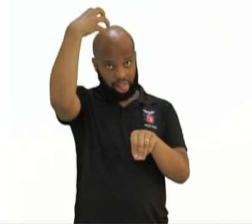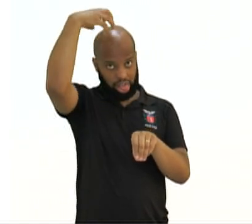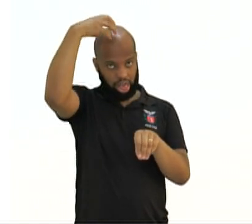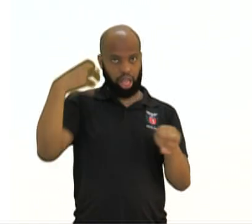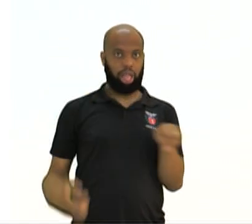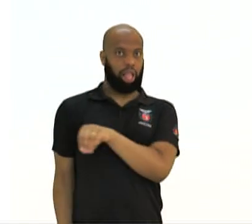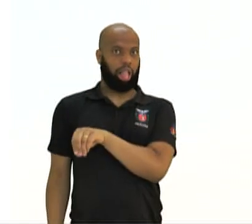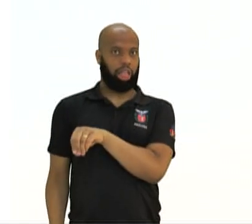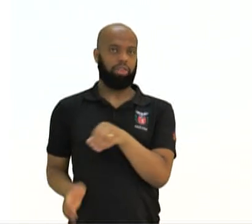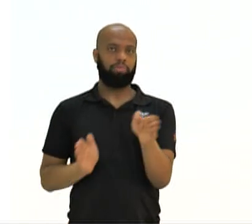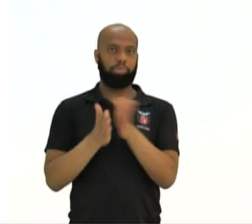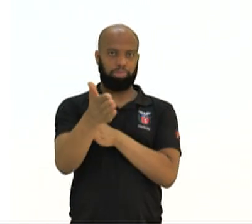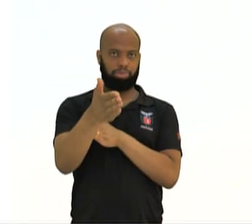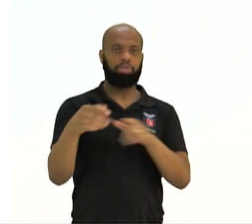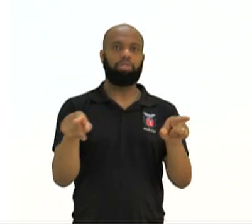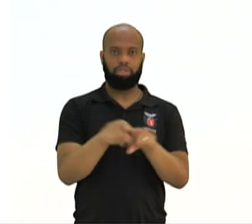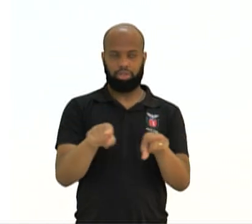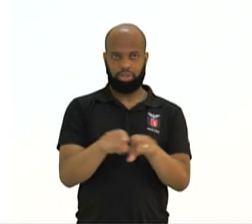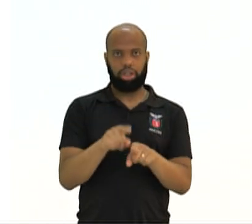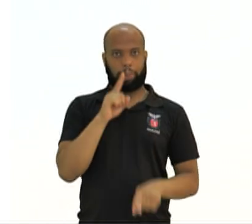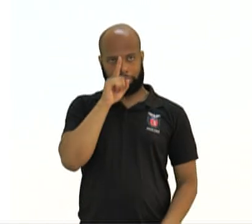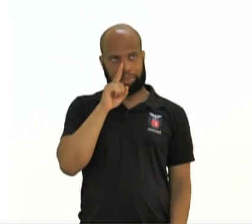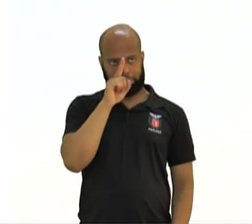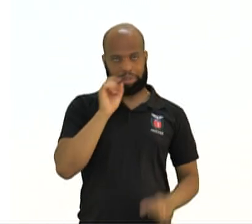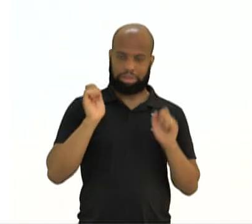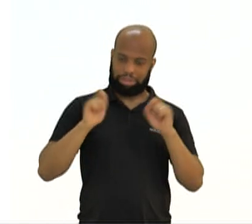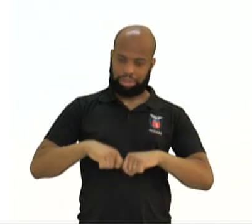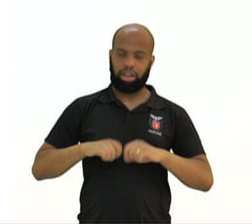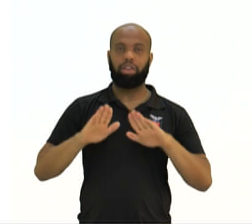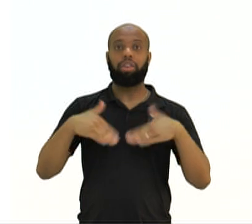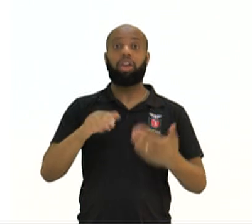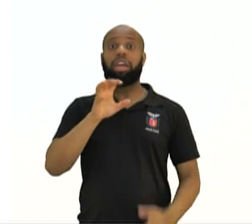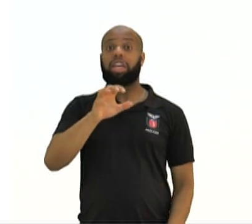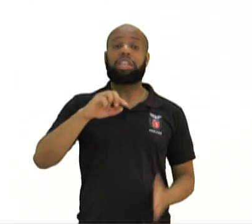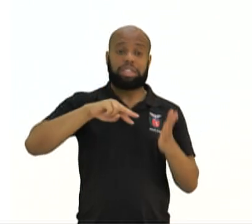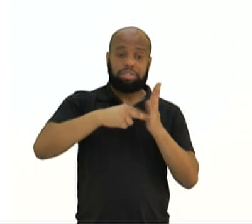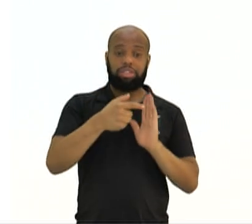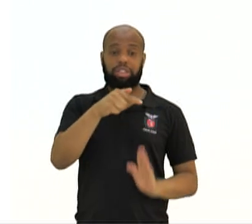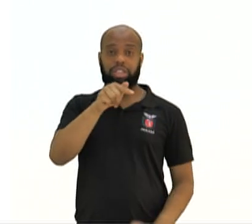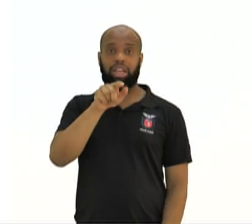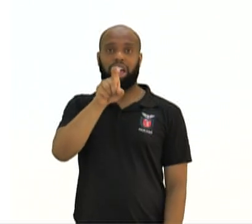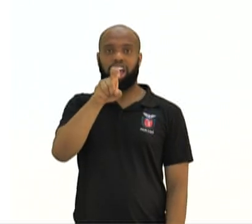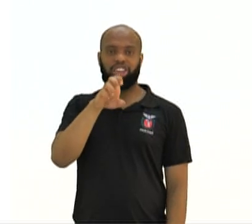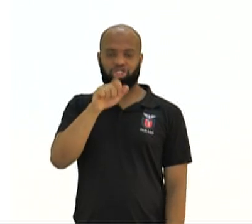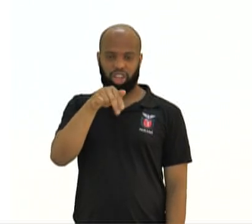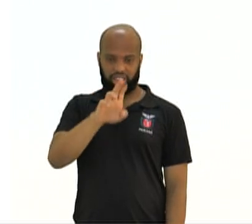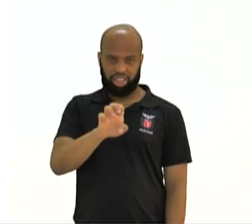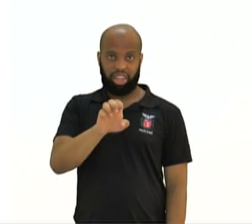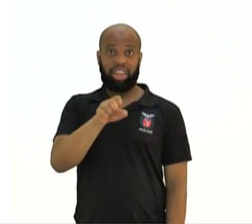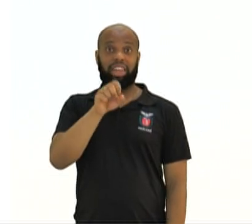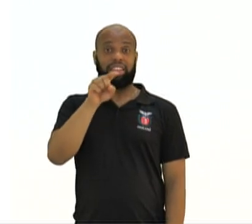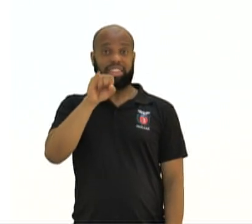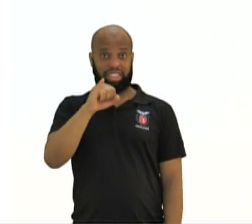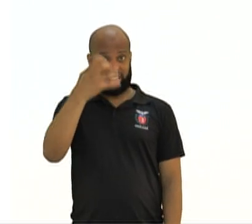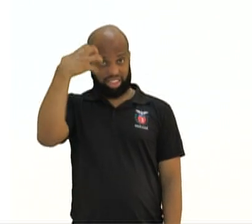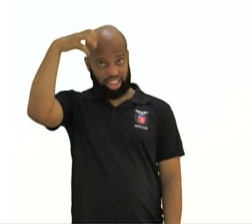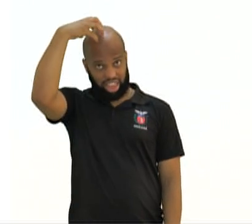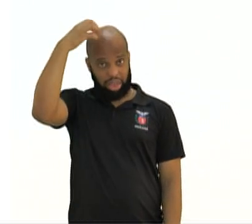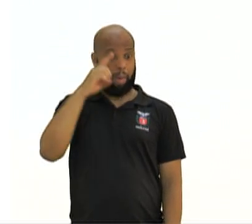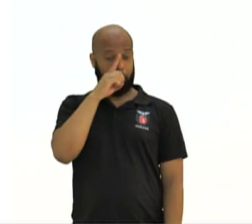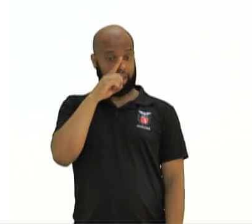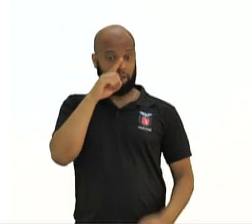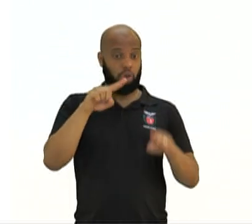direção, talvez, fugindo dessa ameaça. Então, o xeque é quando o rei está ameaçado, porém existe